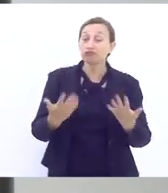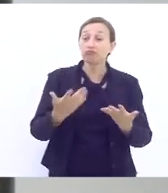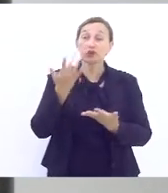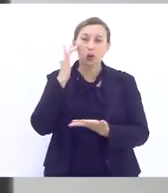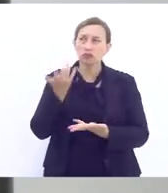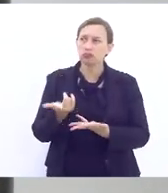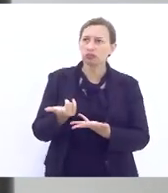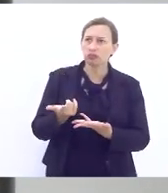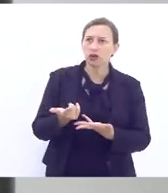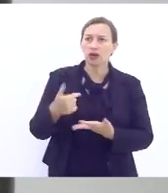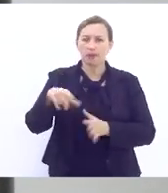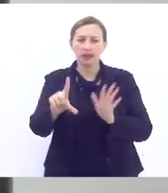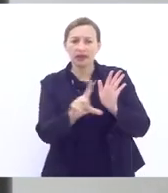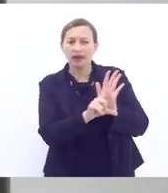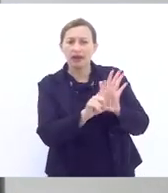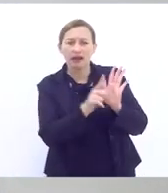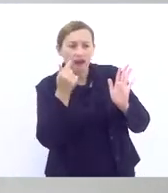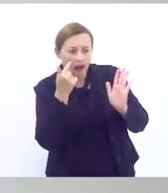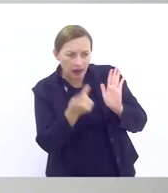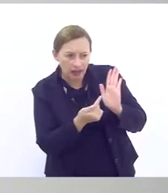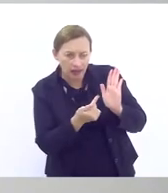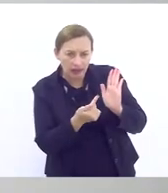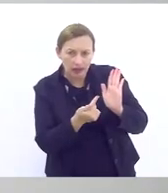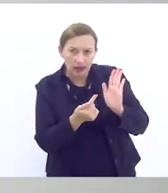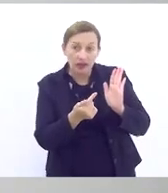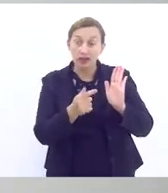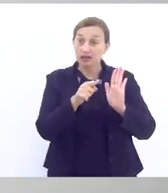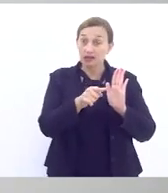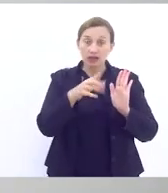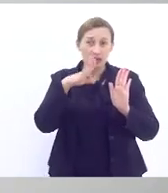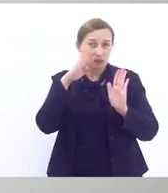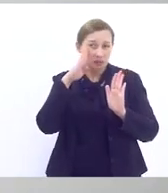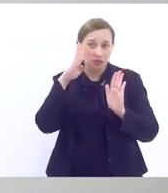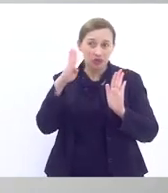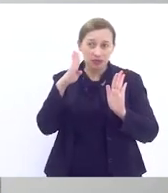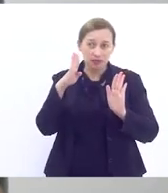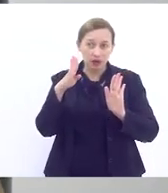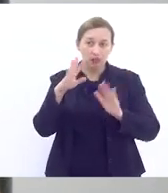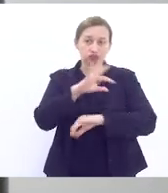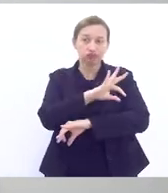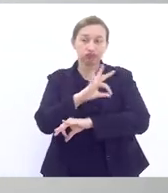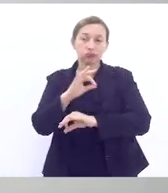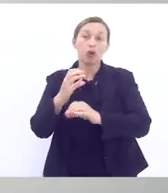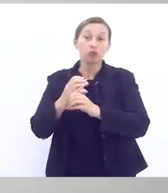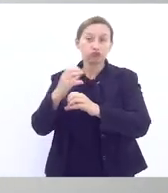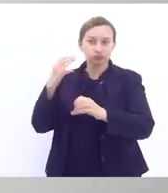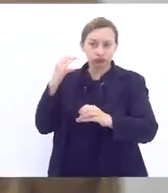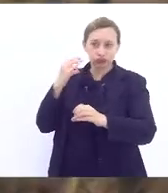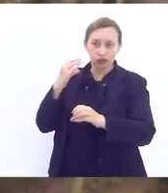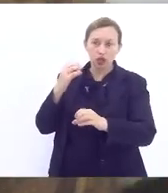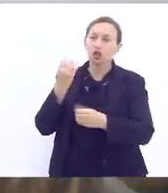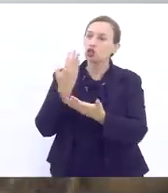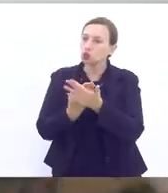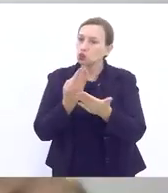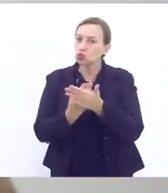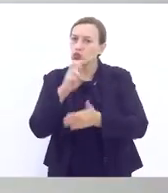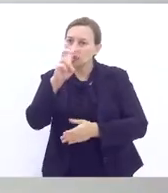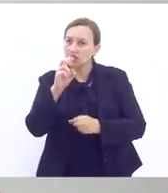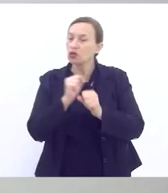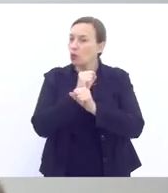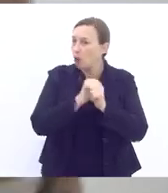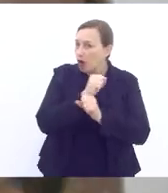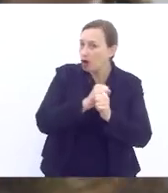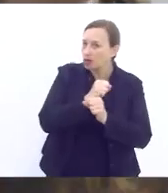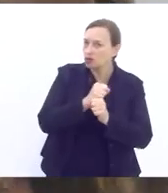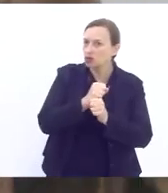eu falei olha peguei lá legislação local essa é uma atribuição exclusiva dos Arquitetos e urbanistas né a gente estuda há cinco anos assim como Engenheiros estudam 5